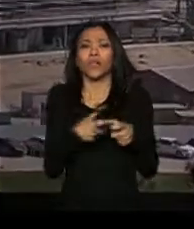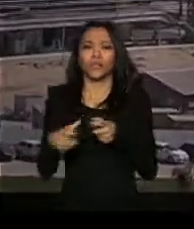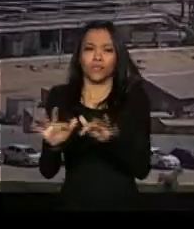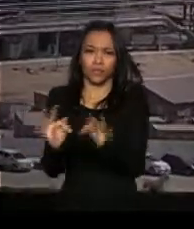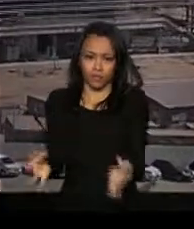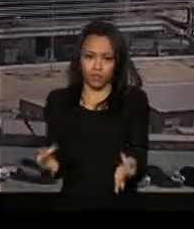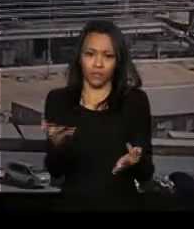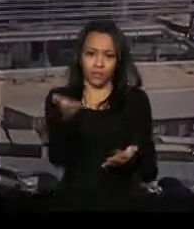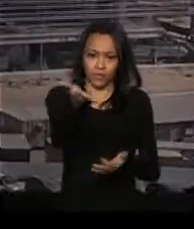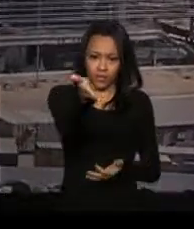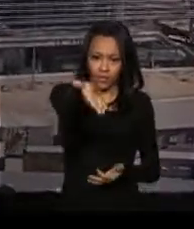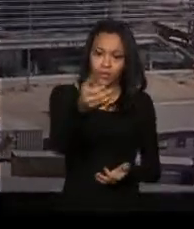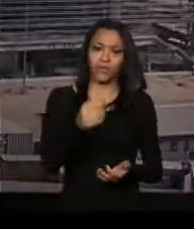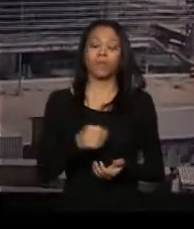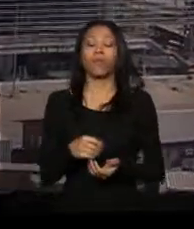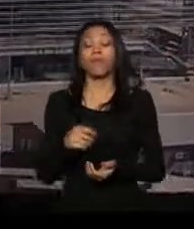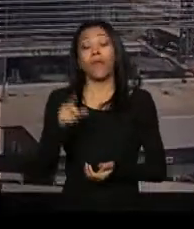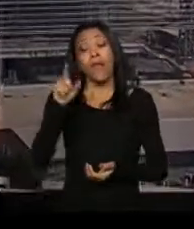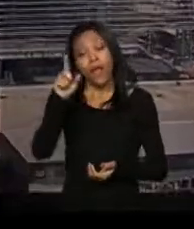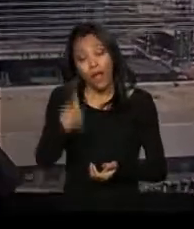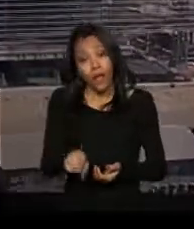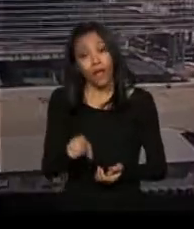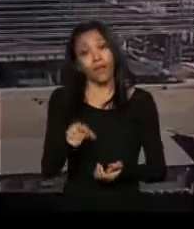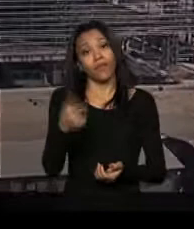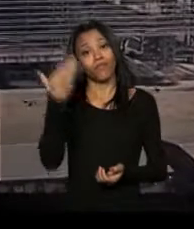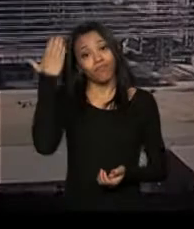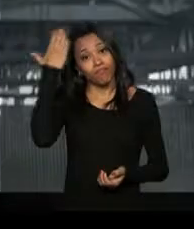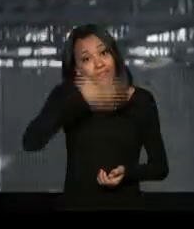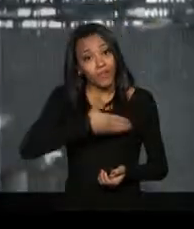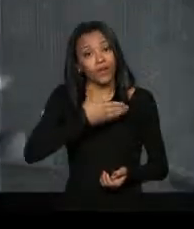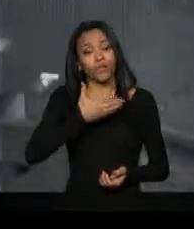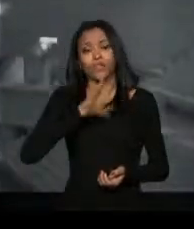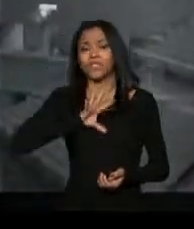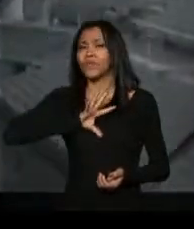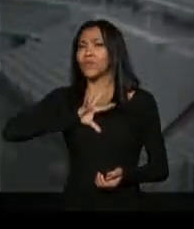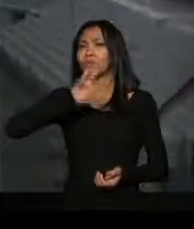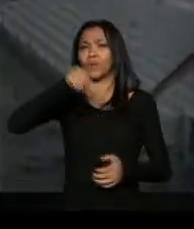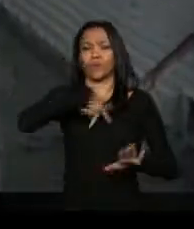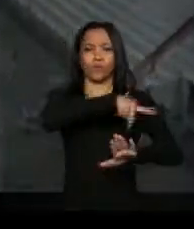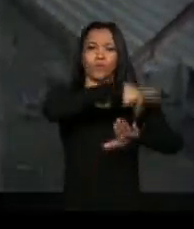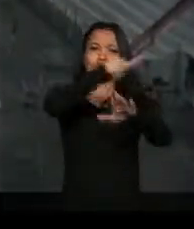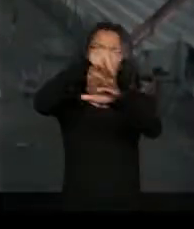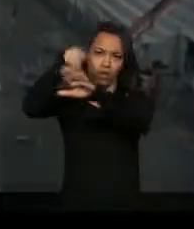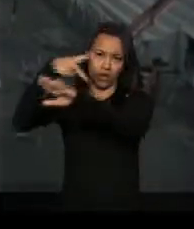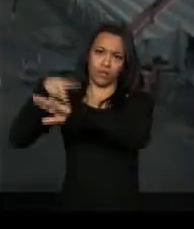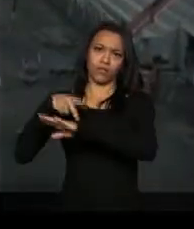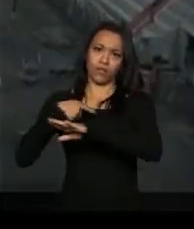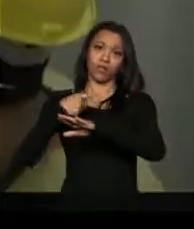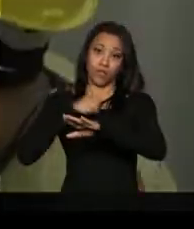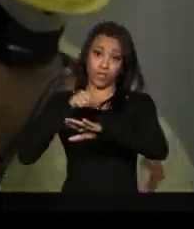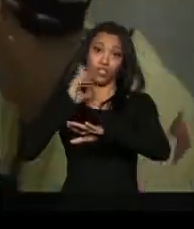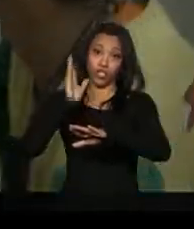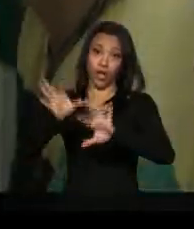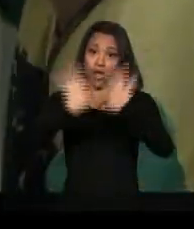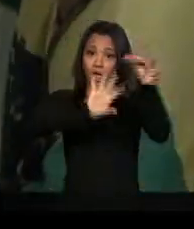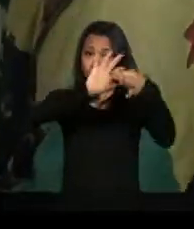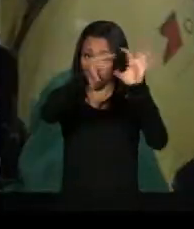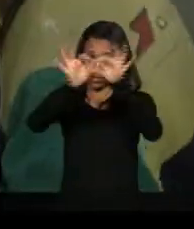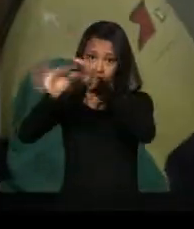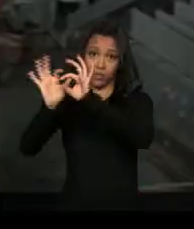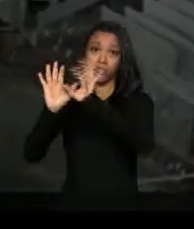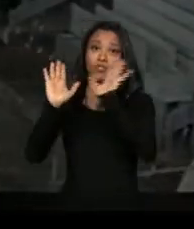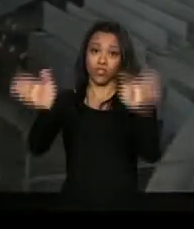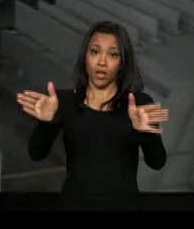O legado imaterial, ele é comprovado em todos os países onde aconteceram. Basta dizer que a